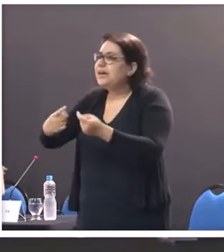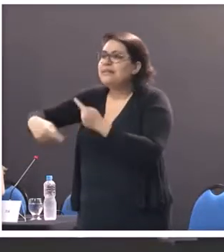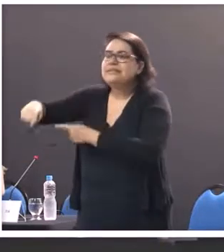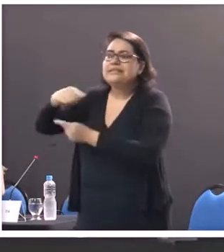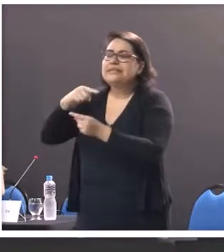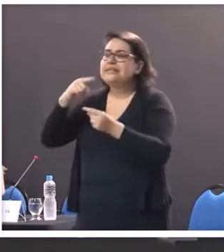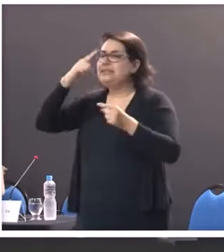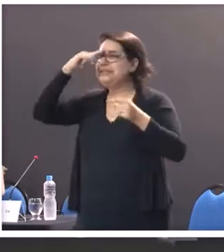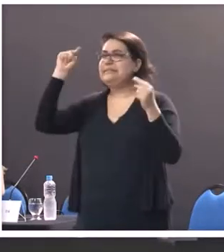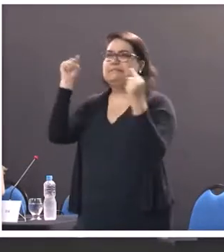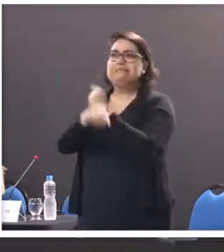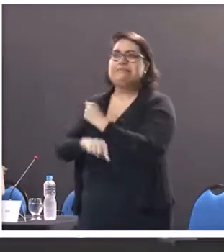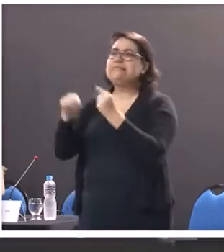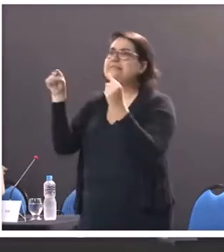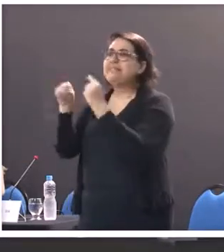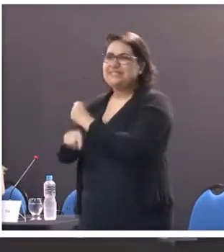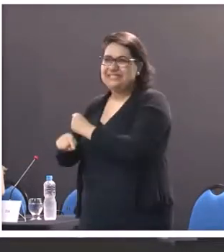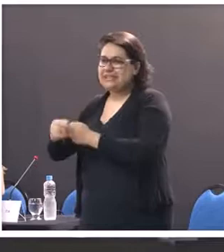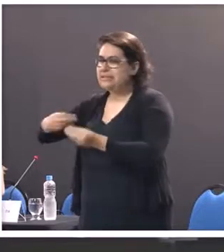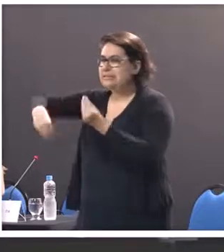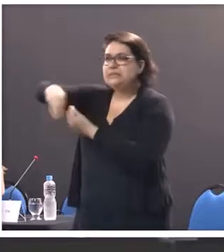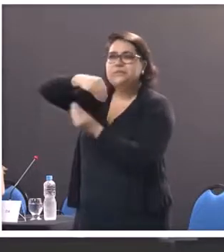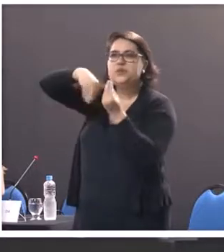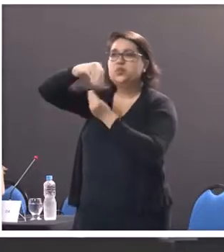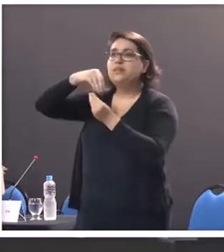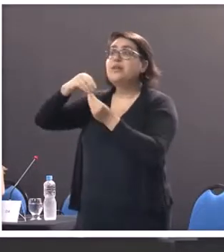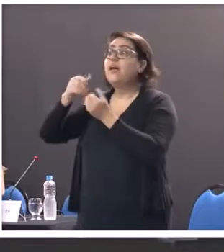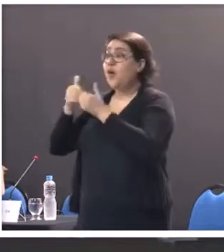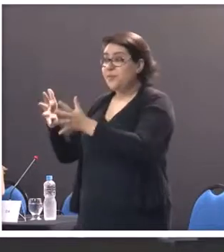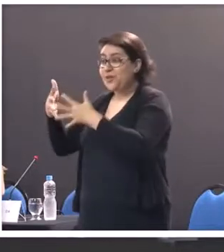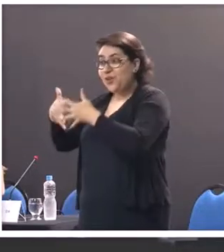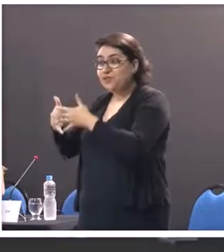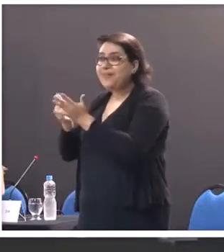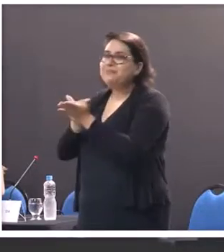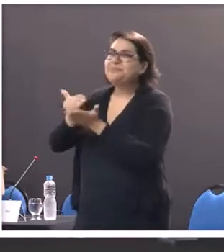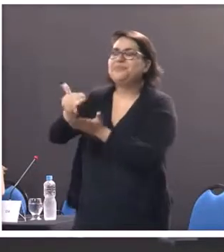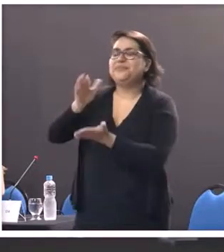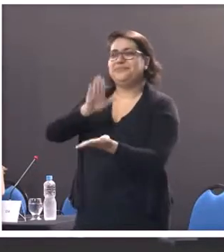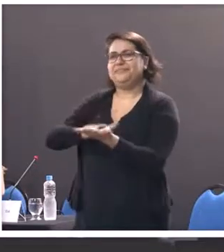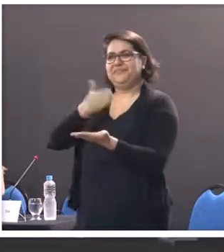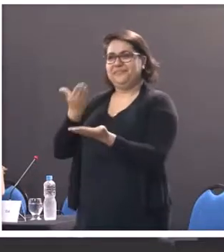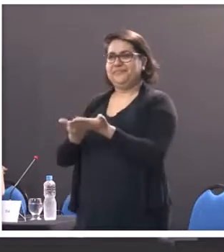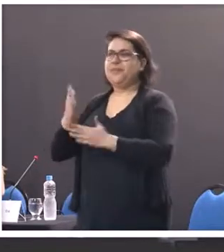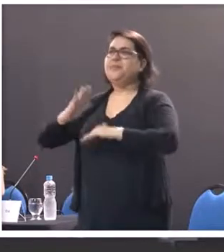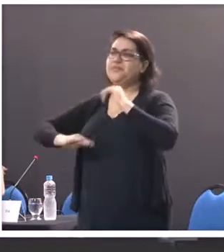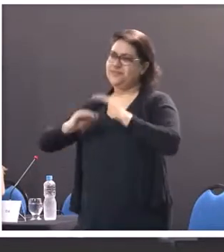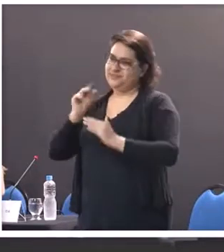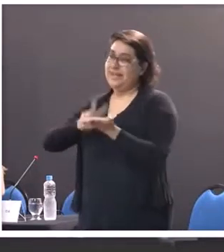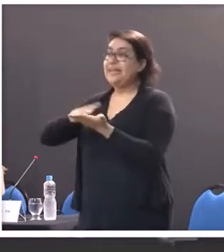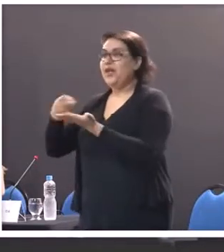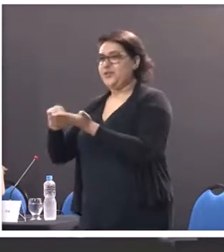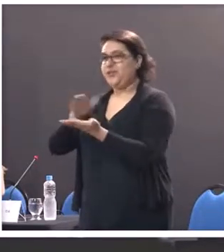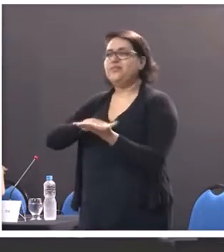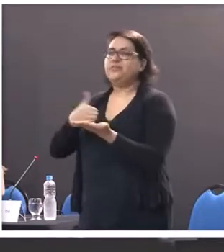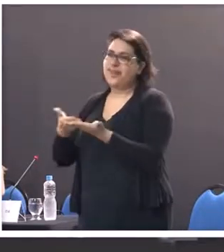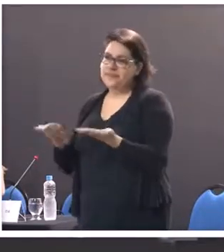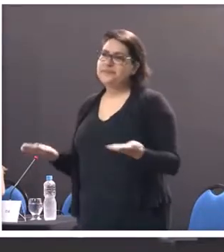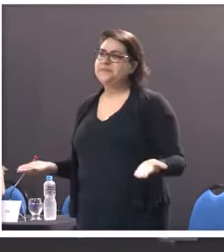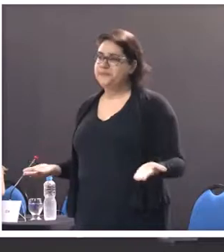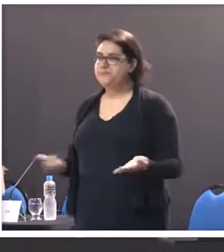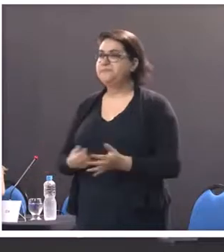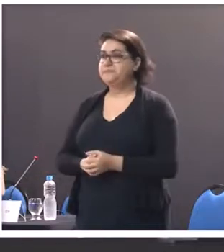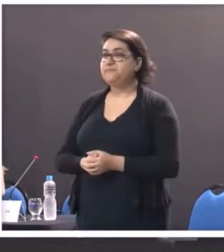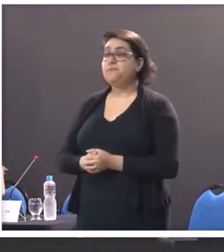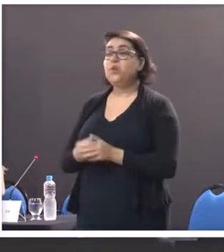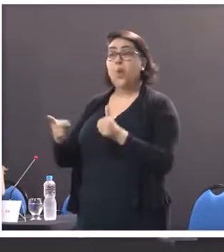a essa confusão linguística, nasce a nossa profissão de intérprete, tradutores e intérpretes, que